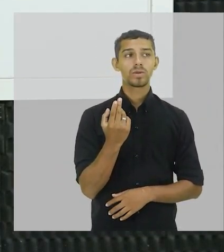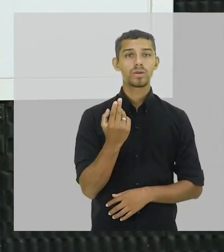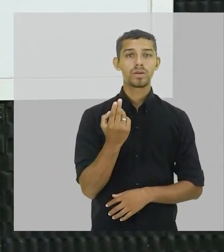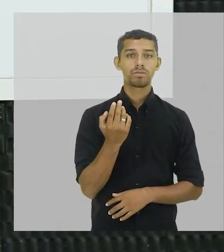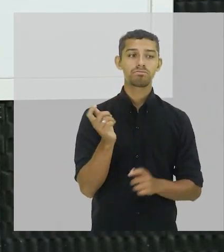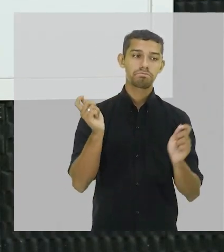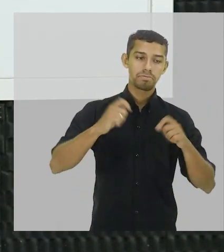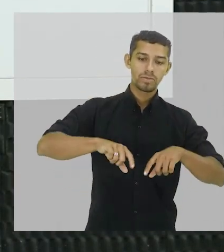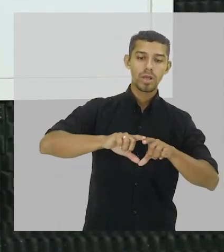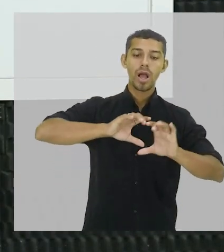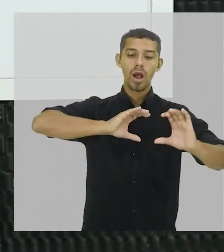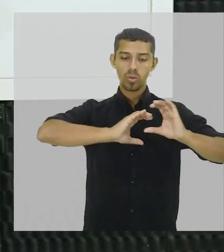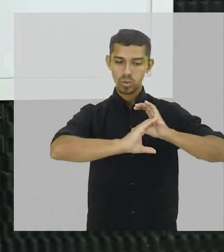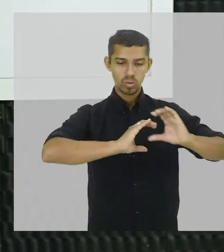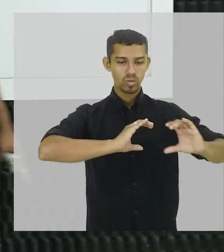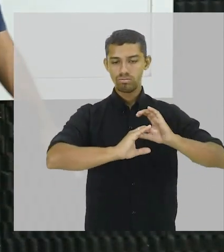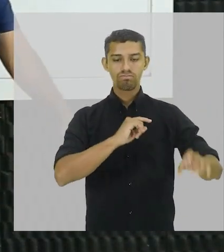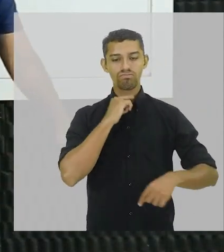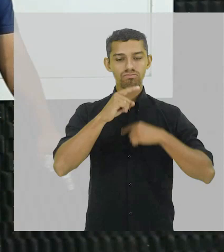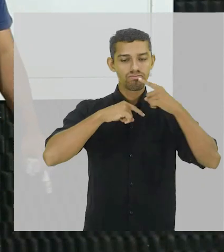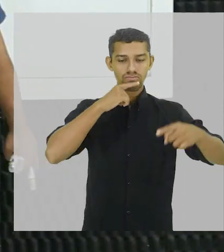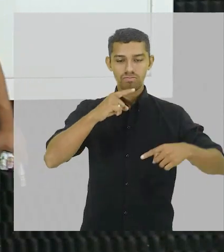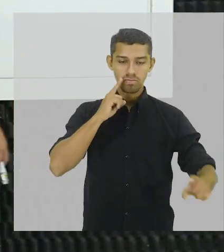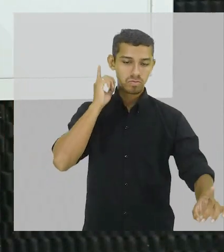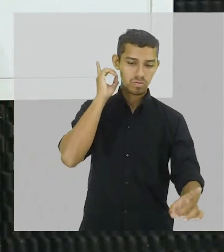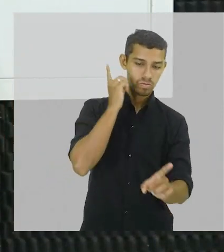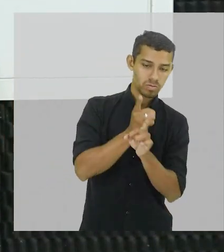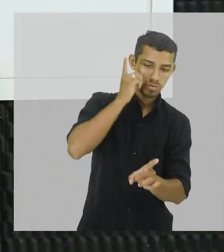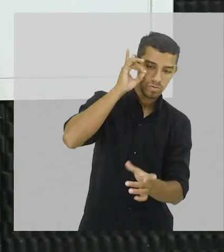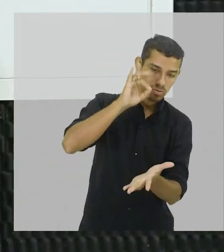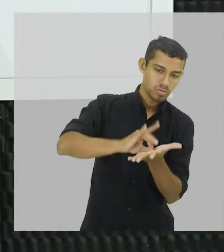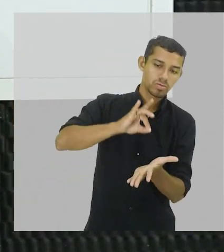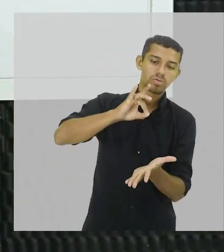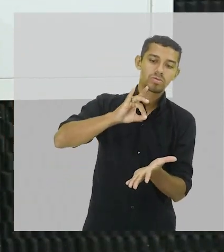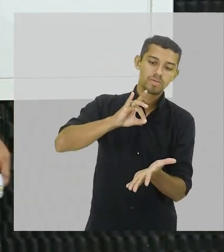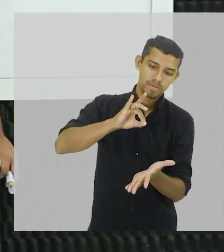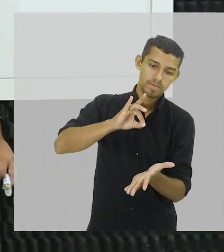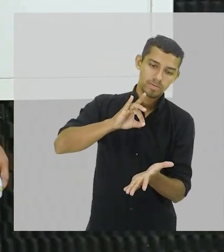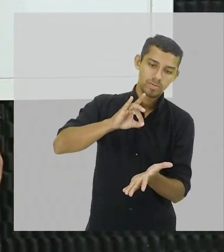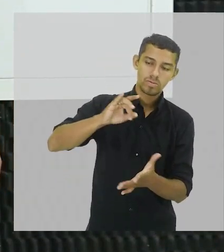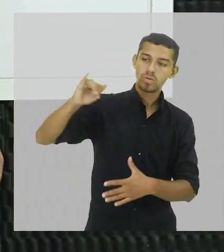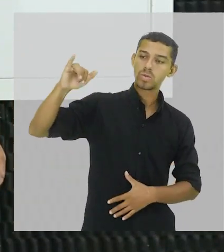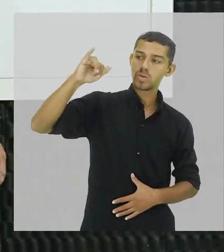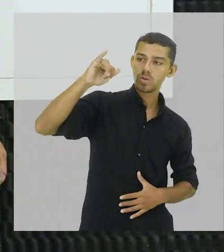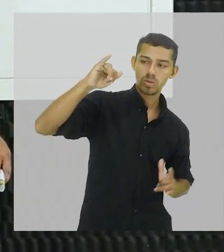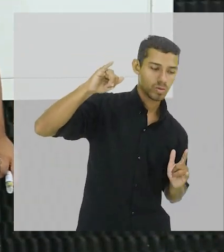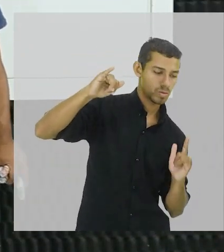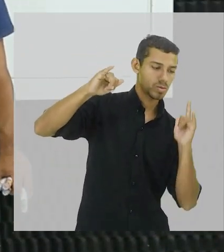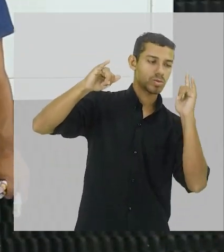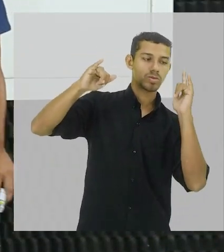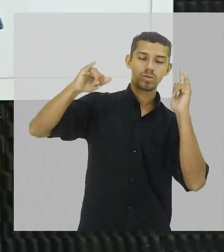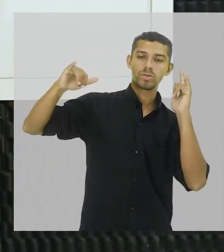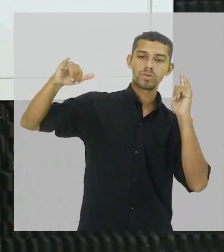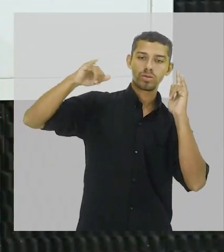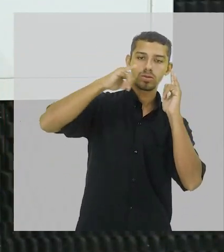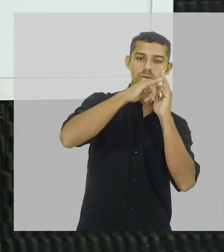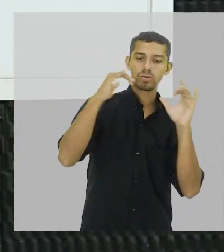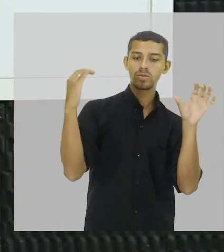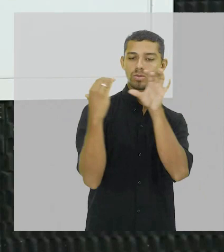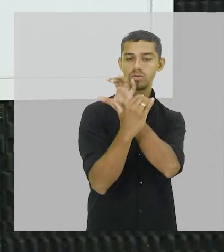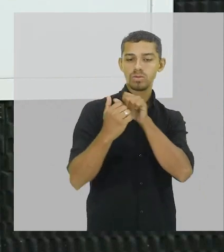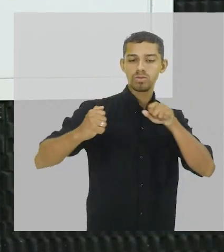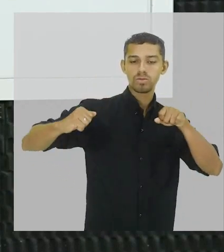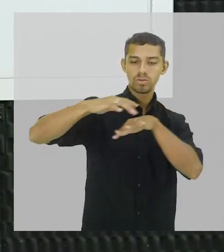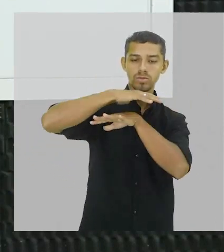aí fazer com que a comunicação ela não seja tão efetiva, né? Entre o avião e a torre, certo? Um